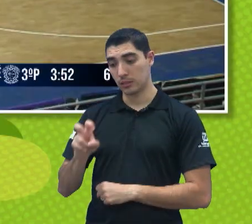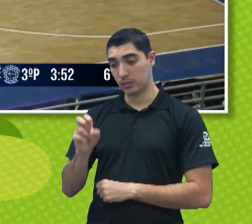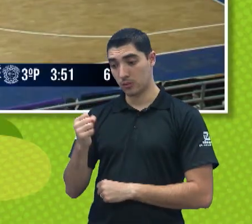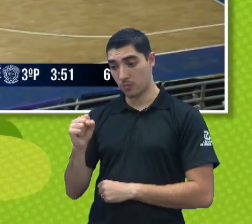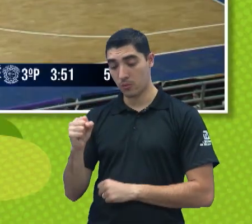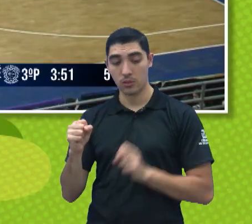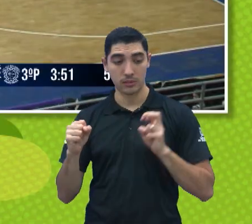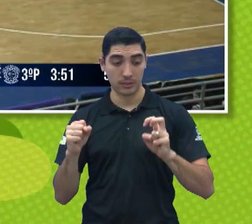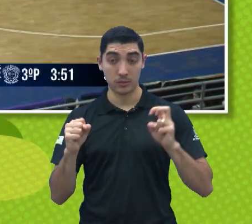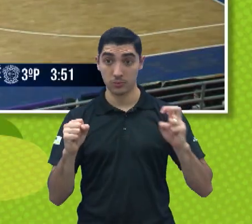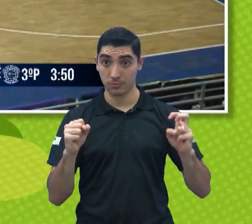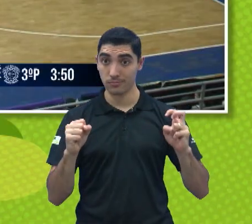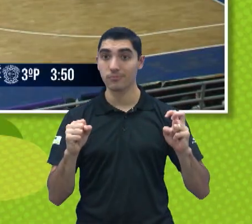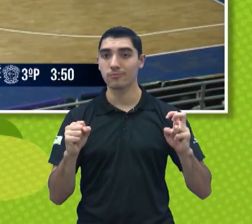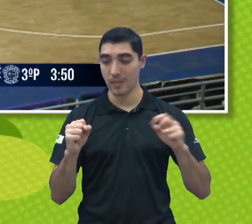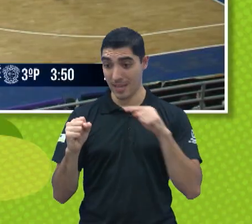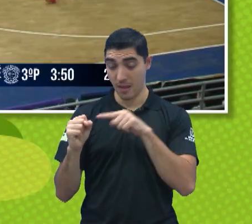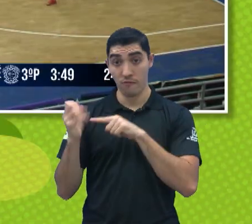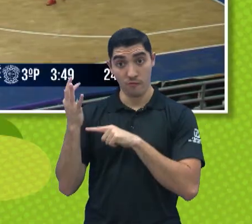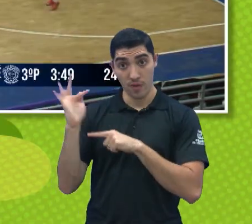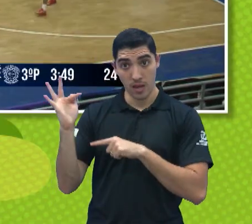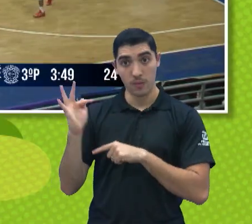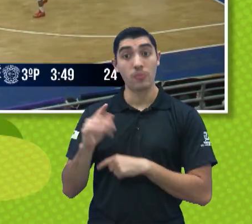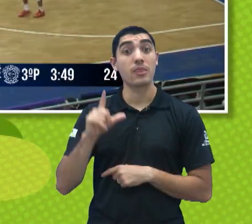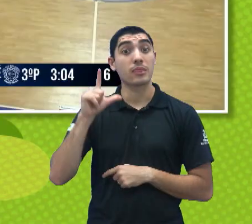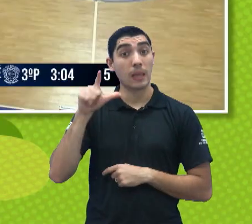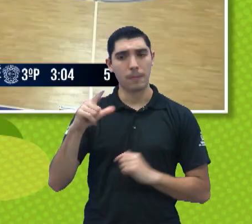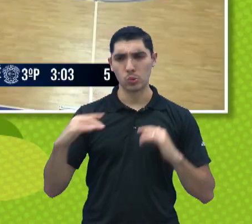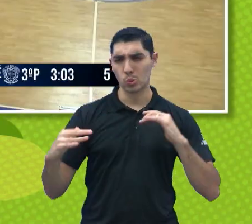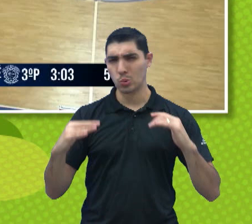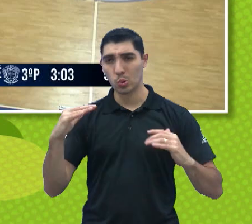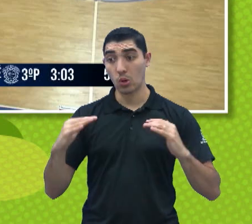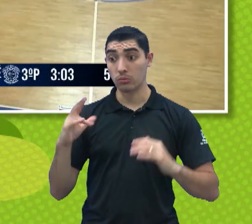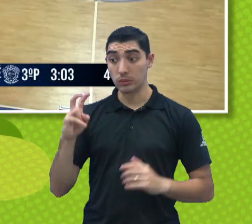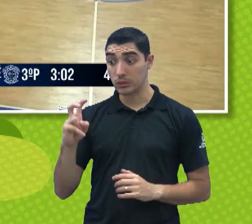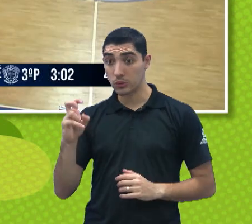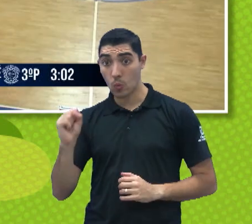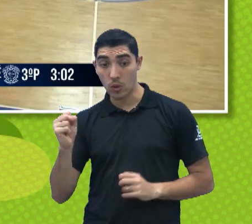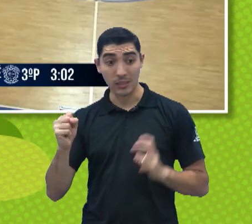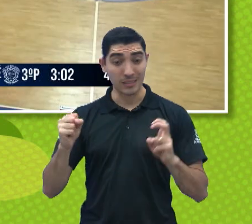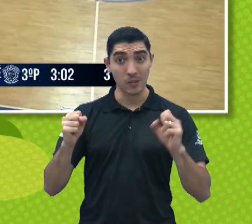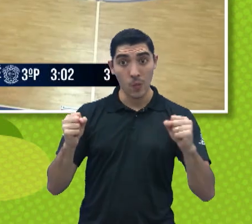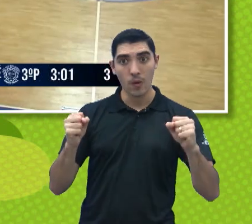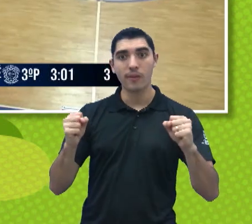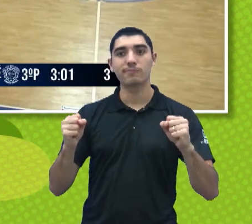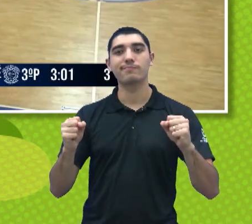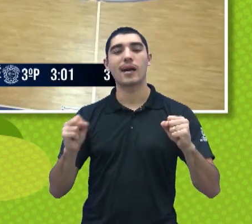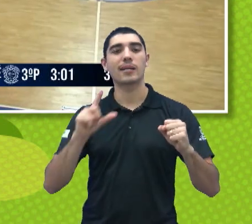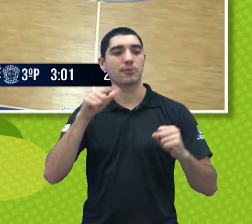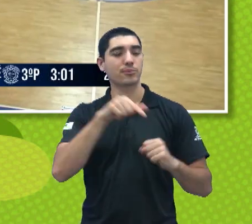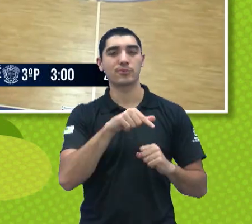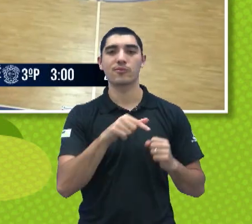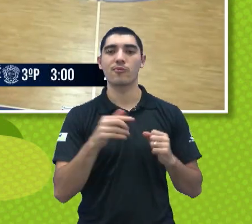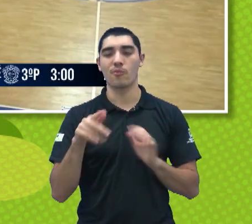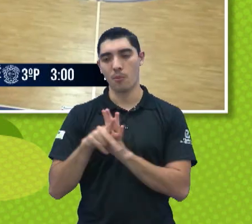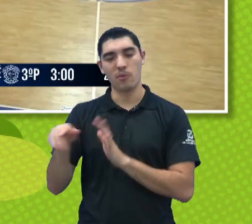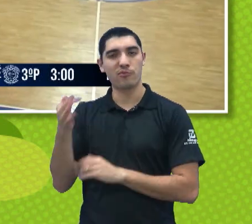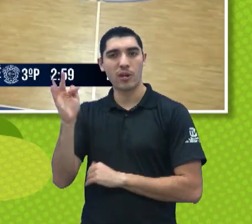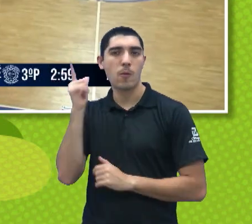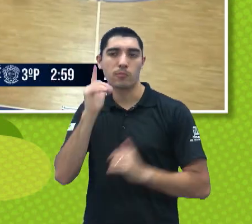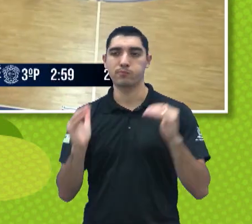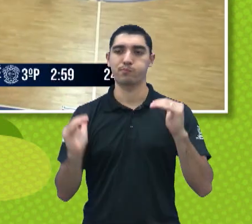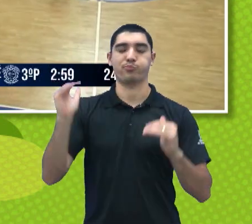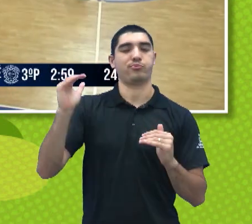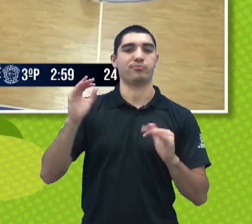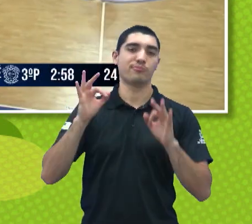58-55 para a equipe de Franca. O São José chegou a empatar 58-58, mas depois Franca desgarrou e acabou fazendo o placar a